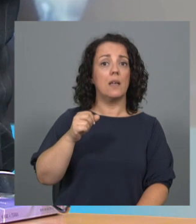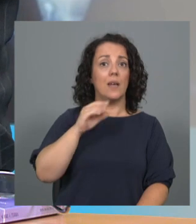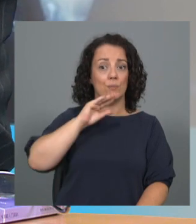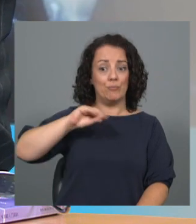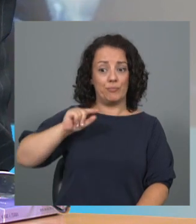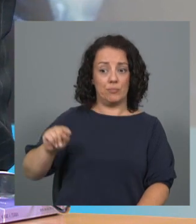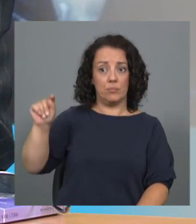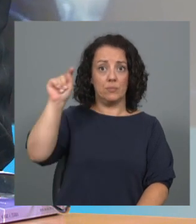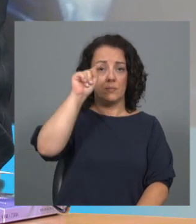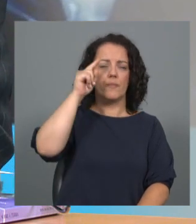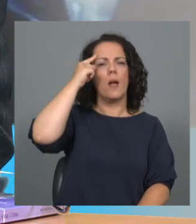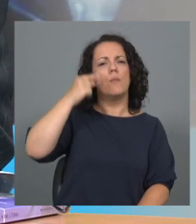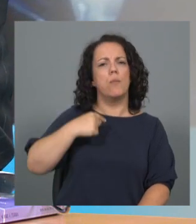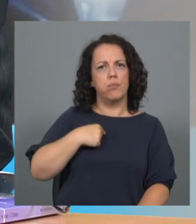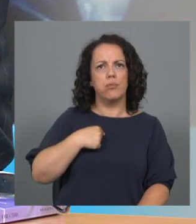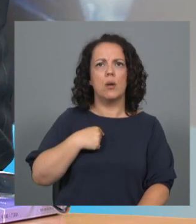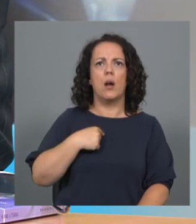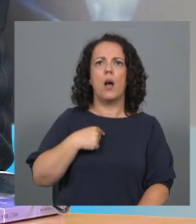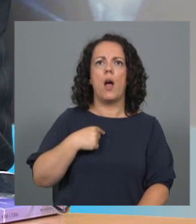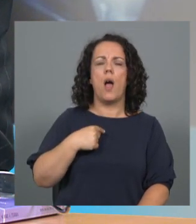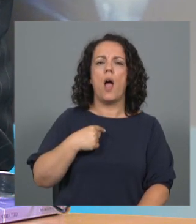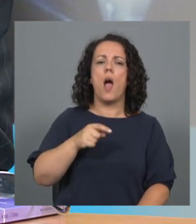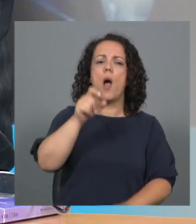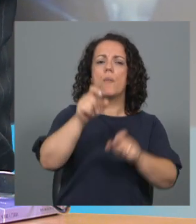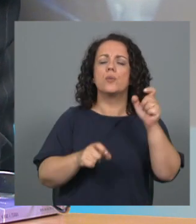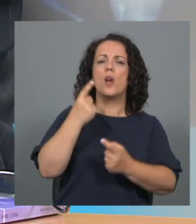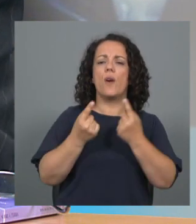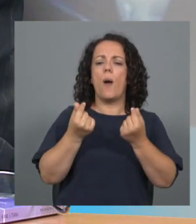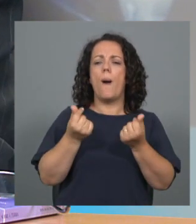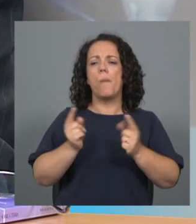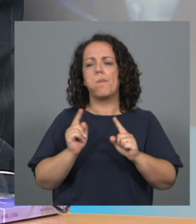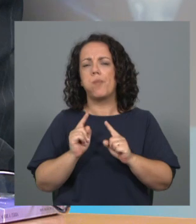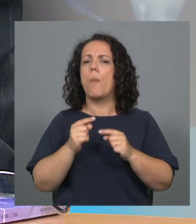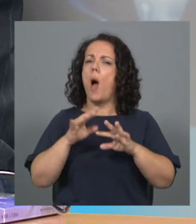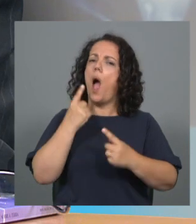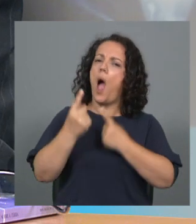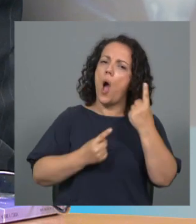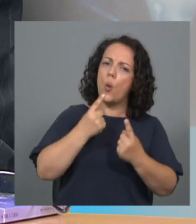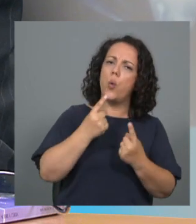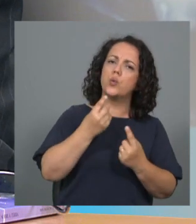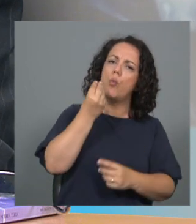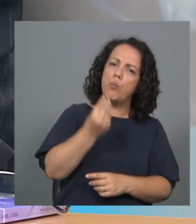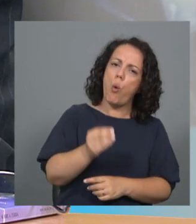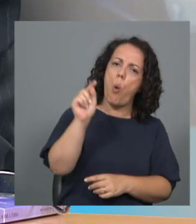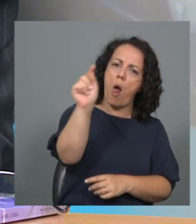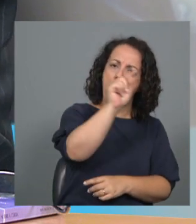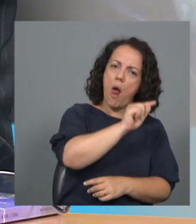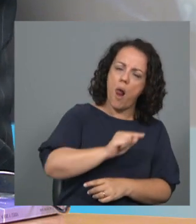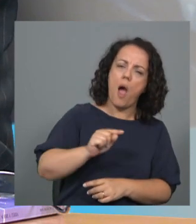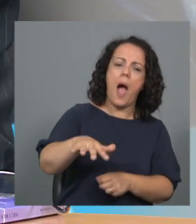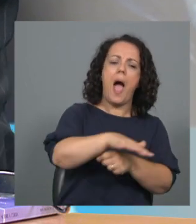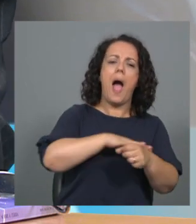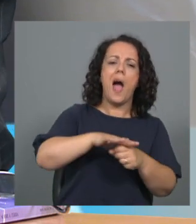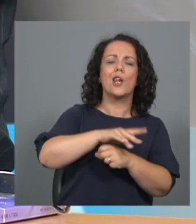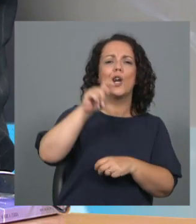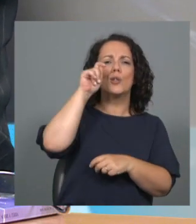sei que não será acessível ao bolso de toda a gente. Têm bons lugares também em áreas de turismo